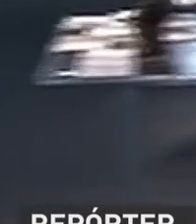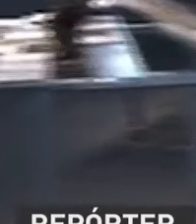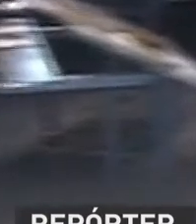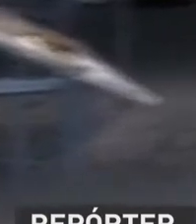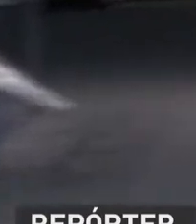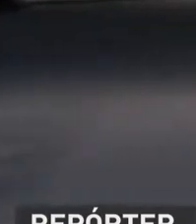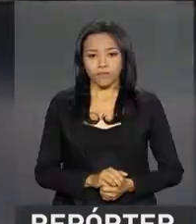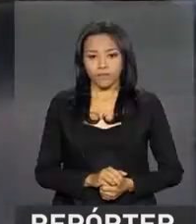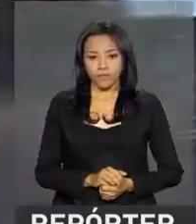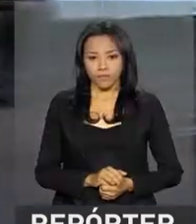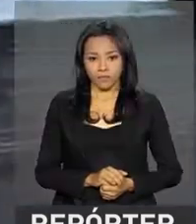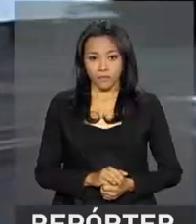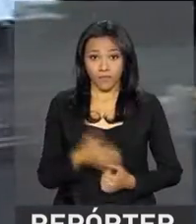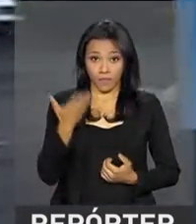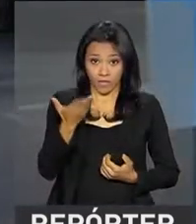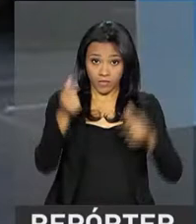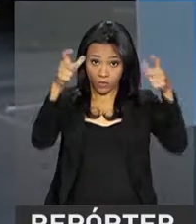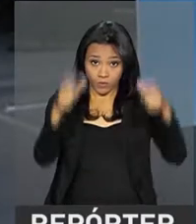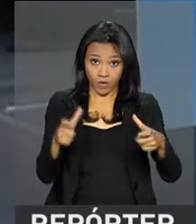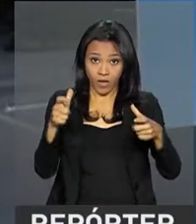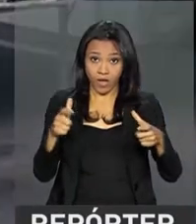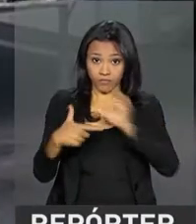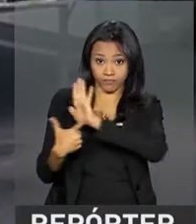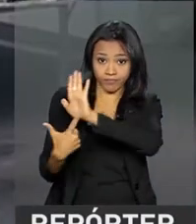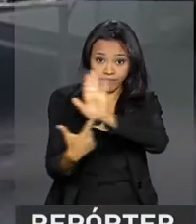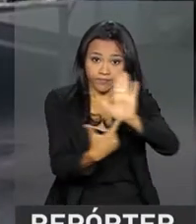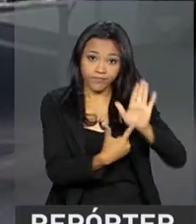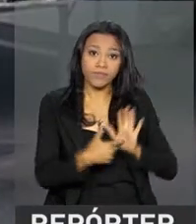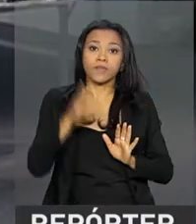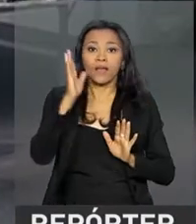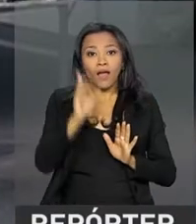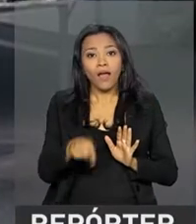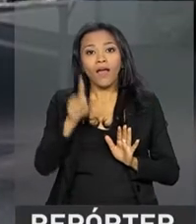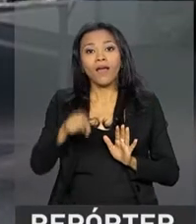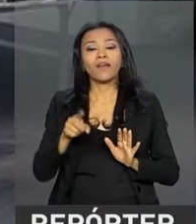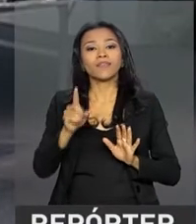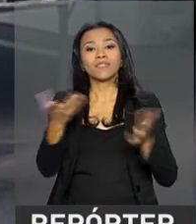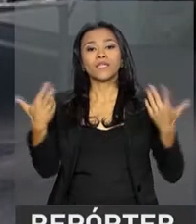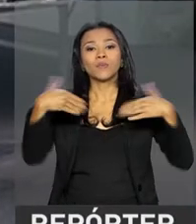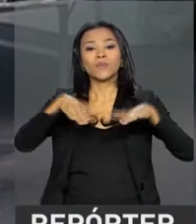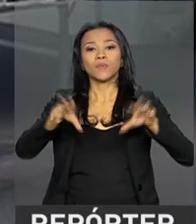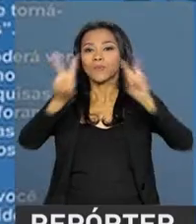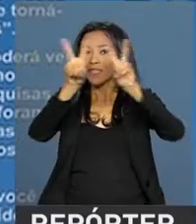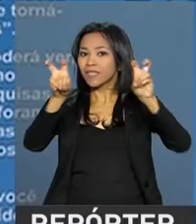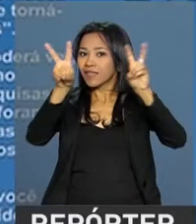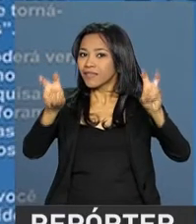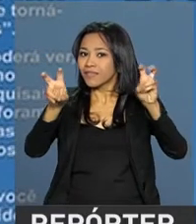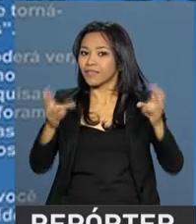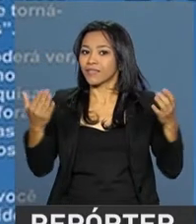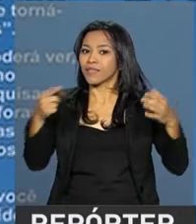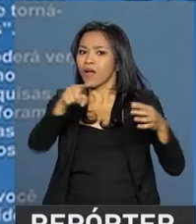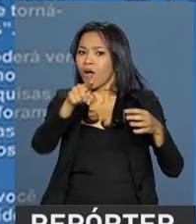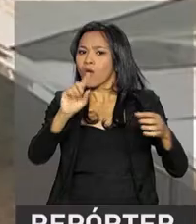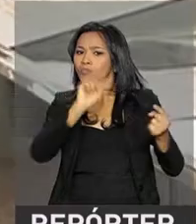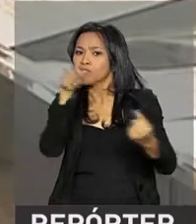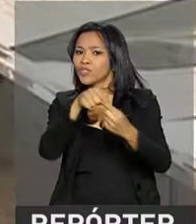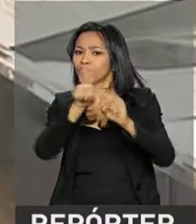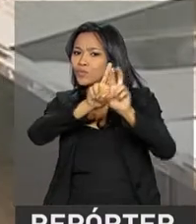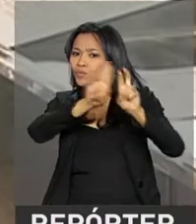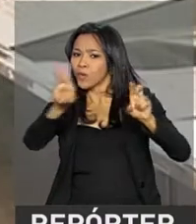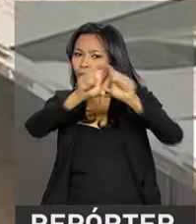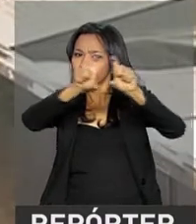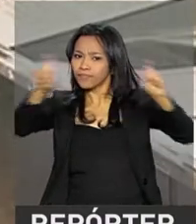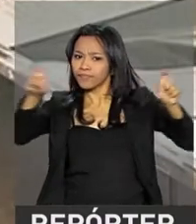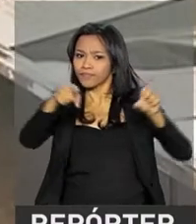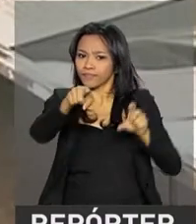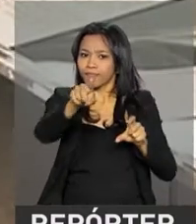A exposição Museu do Ipiranga para Todos, em cartaz no Memorial da Inclusão, traz no nome o objetivo da mostra: levar